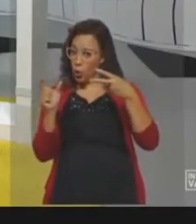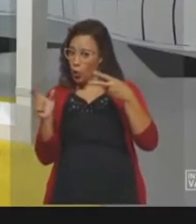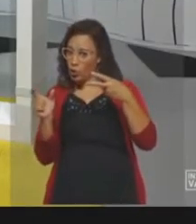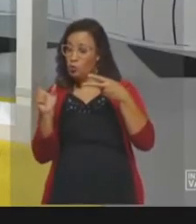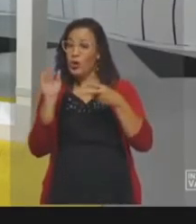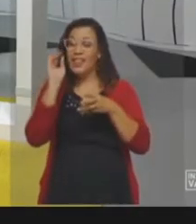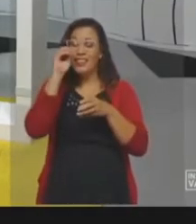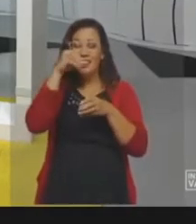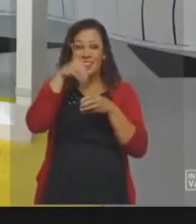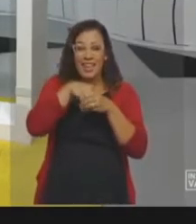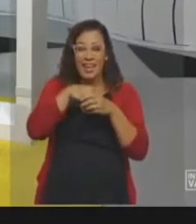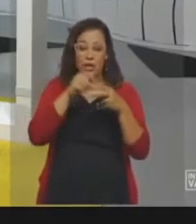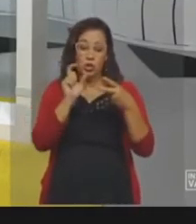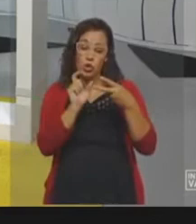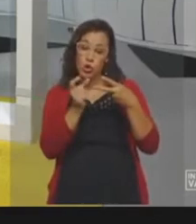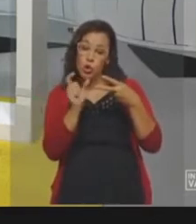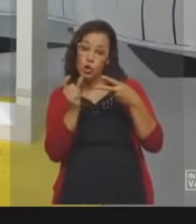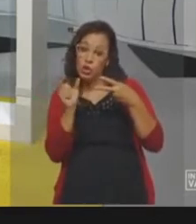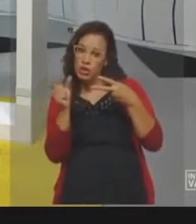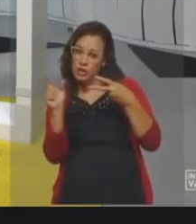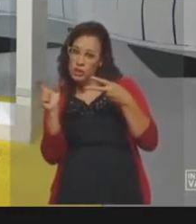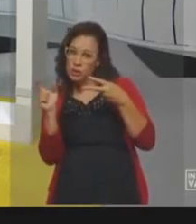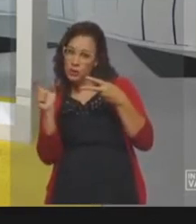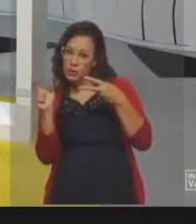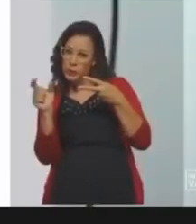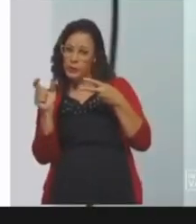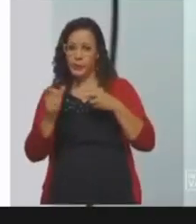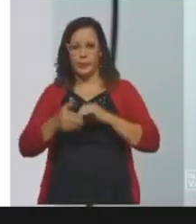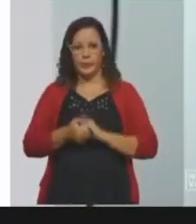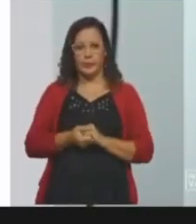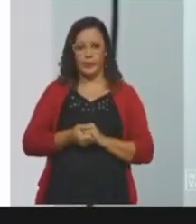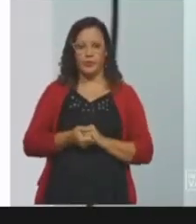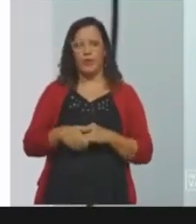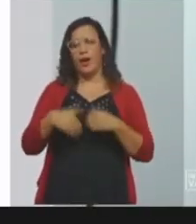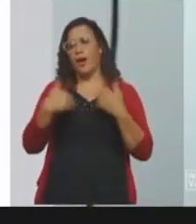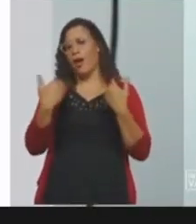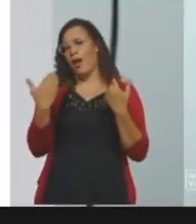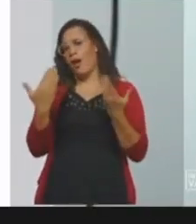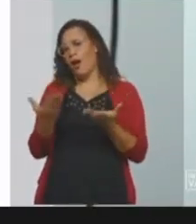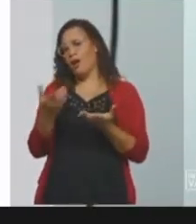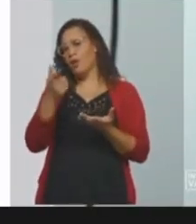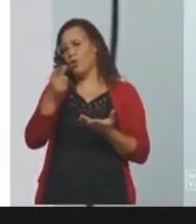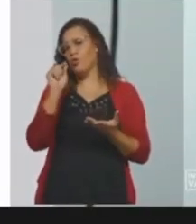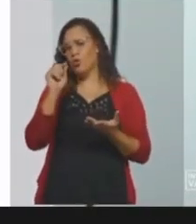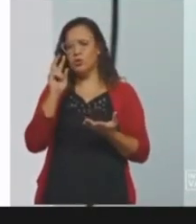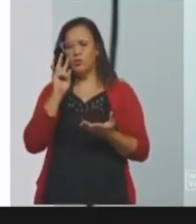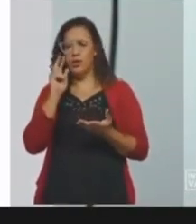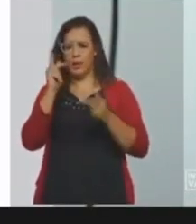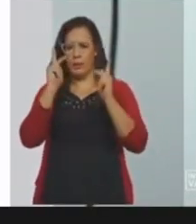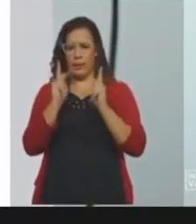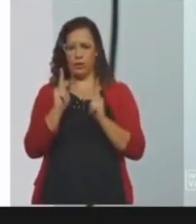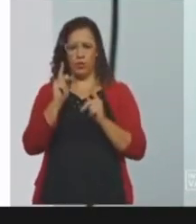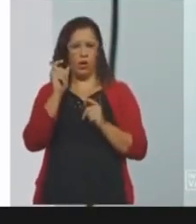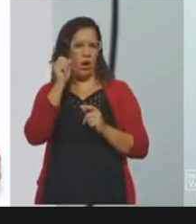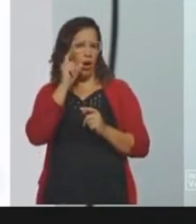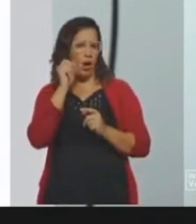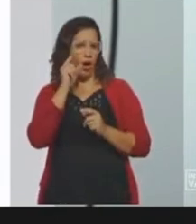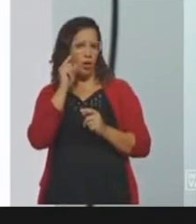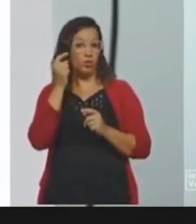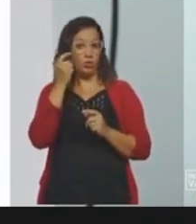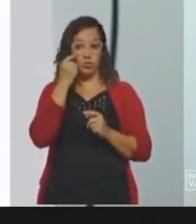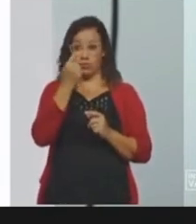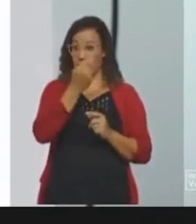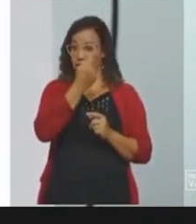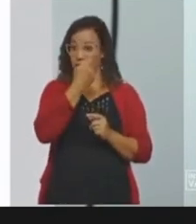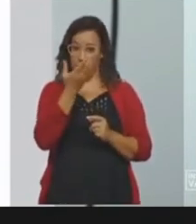gene tem, é o que está lá no seu DNA, genótipo. Agora, o que nós vamos ver quando a gente olhar para alguém que tem olho azul? A gente vai ver um olho, né?